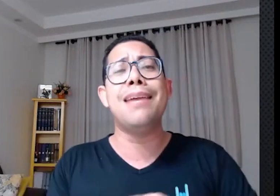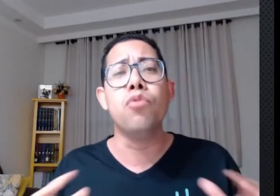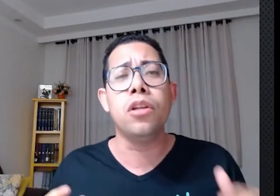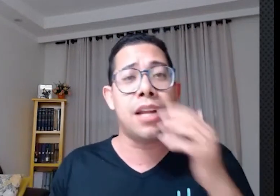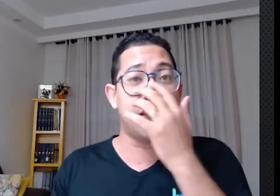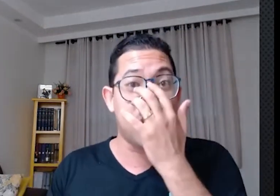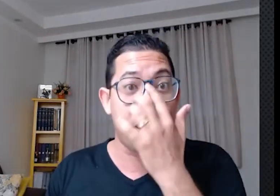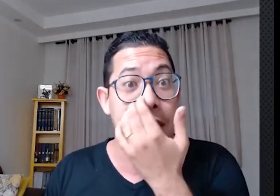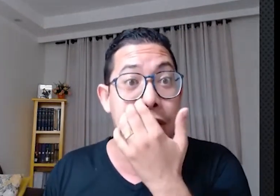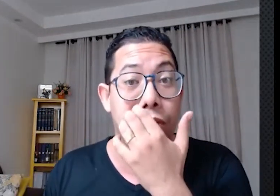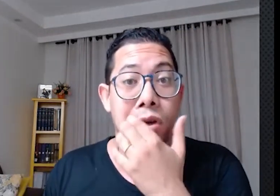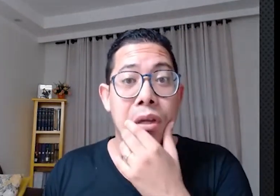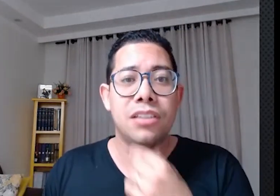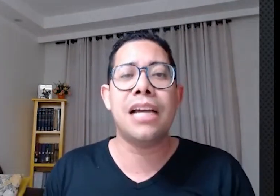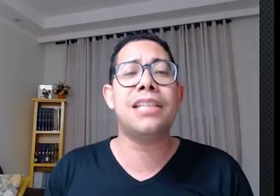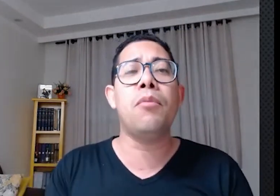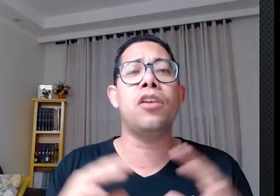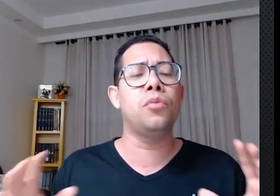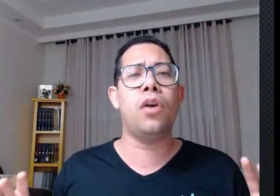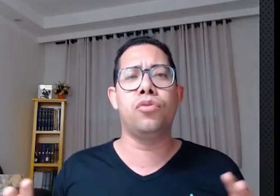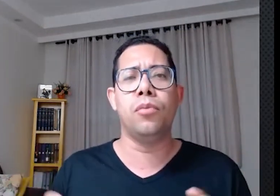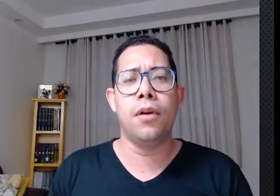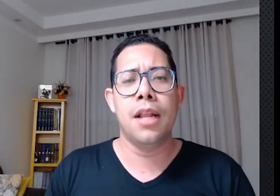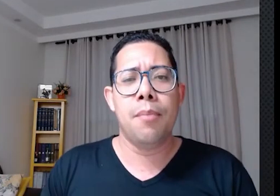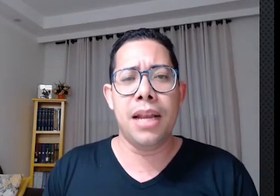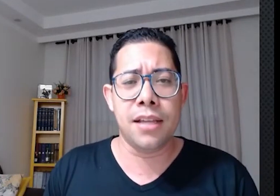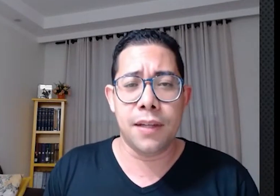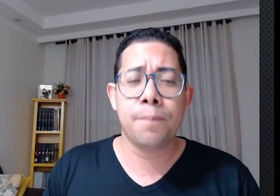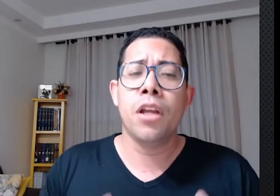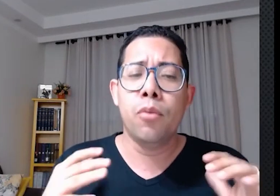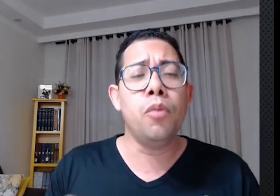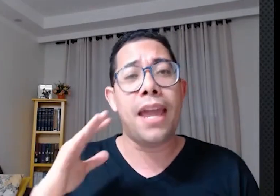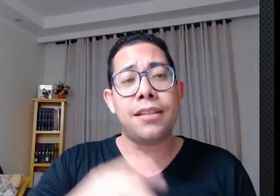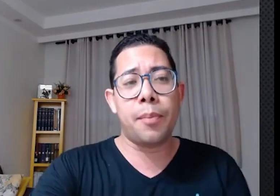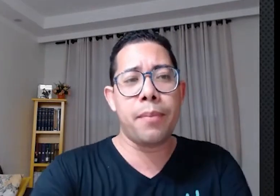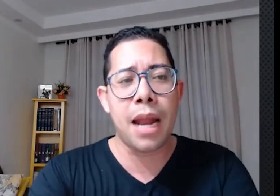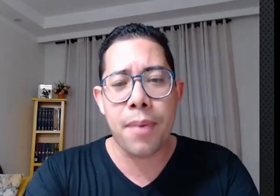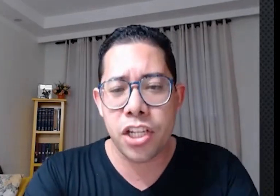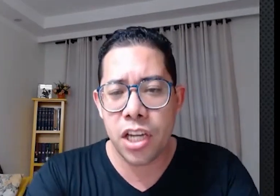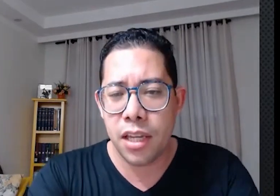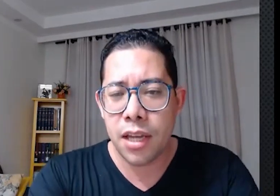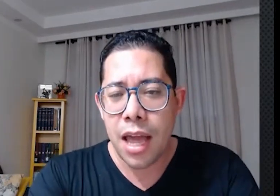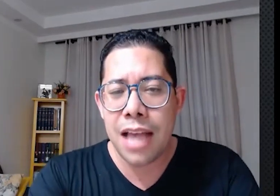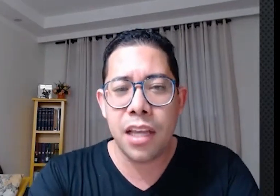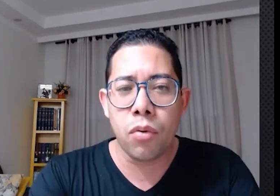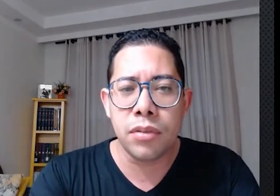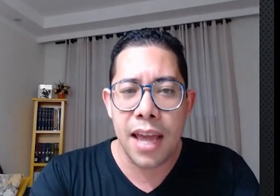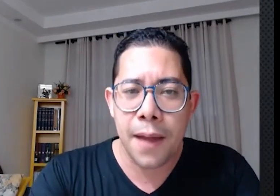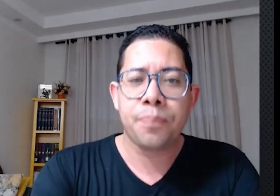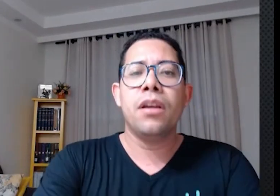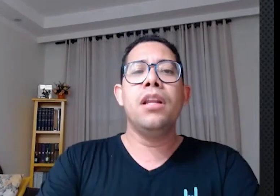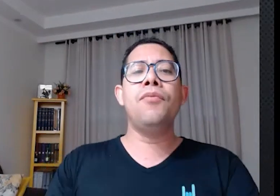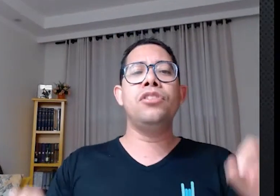te ajudar e muito nessa interpretação. Você já sabe o resumo do resumo, beleza? Muito bem, essa é a primeira parte aí. A